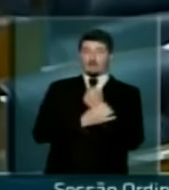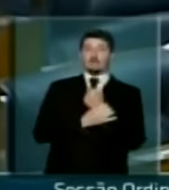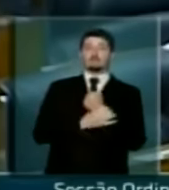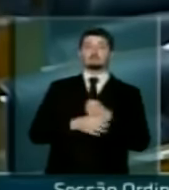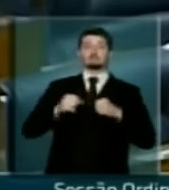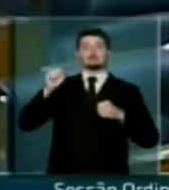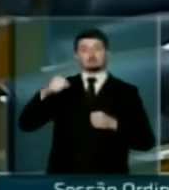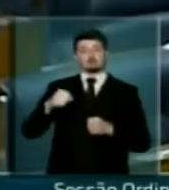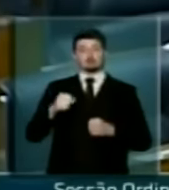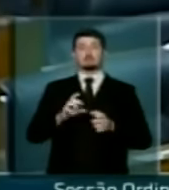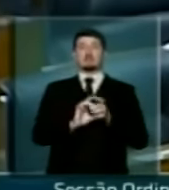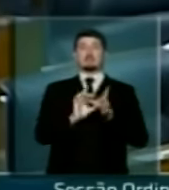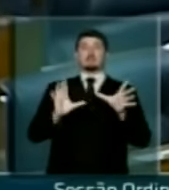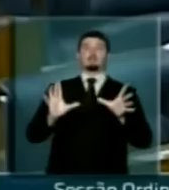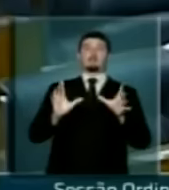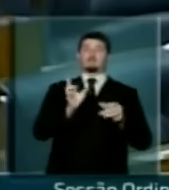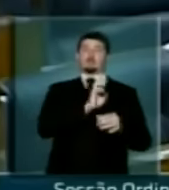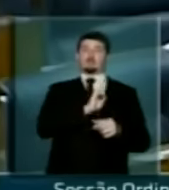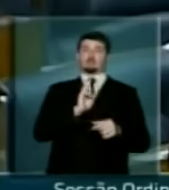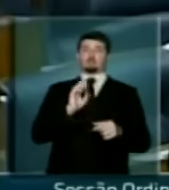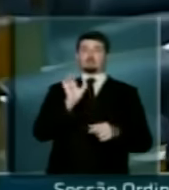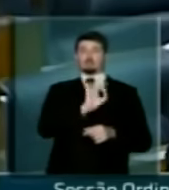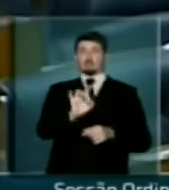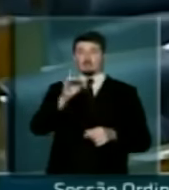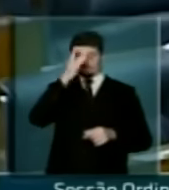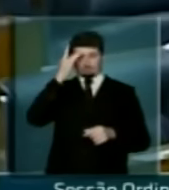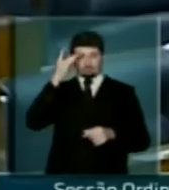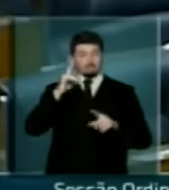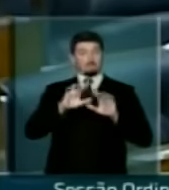direito e da liberdade religiosa.